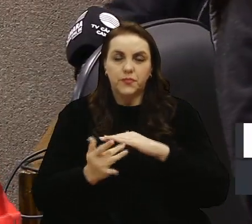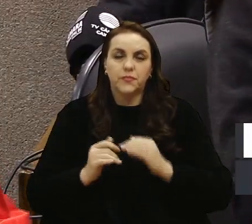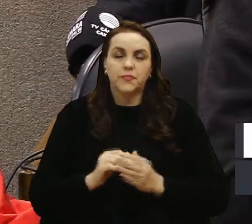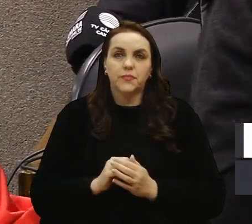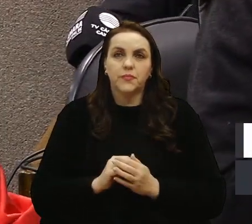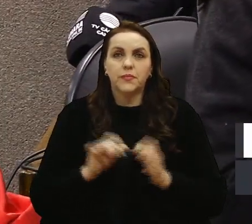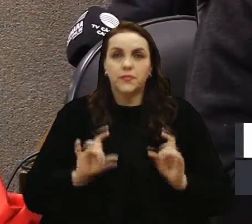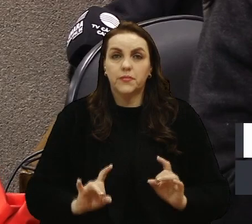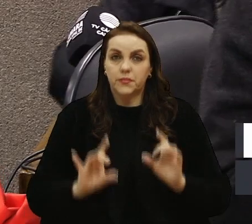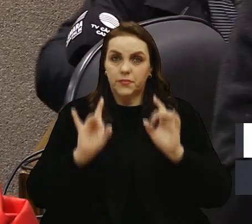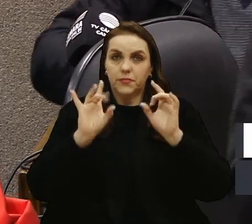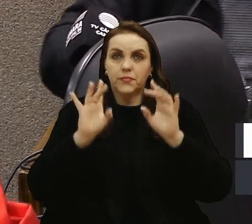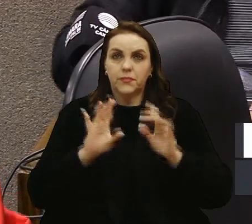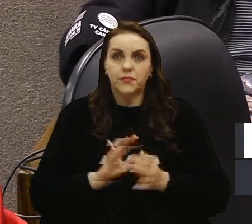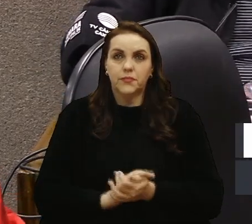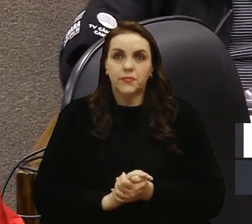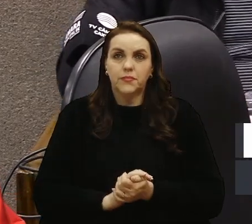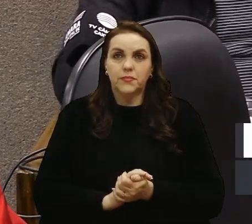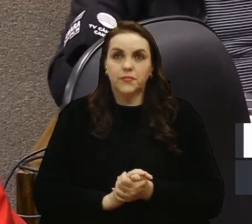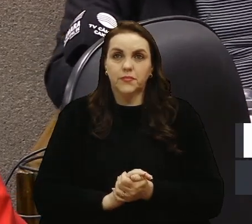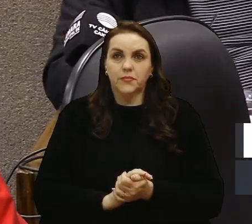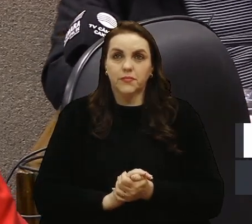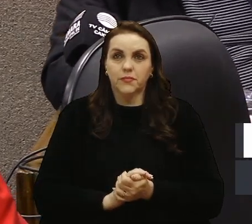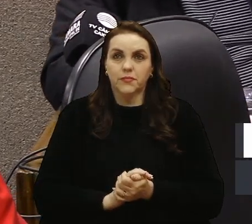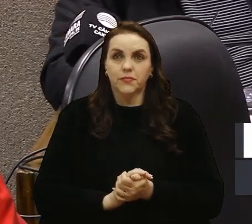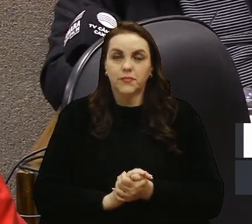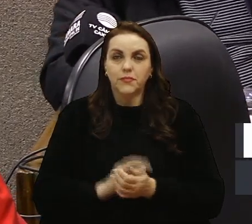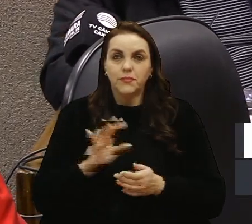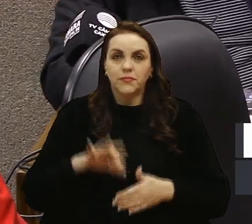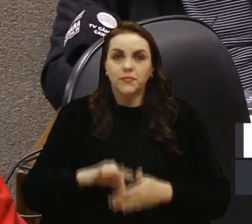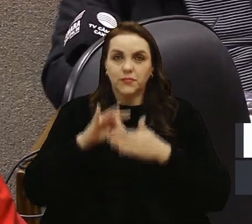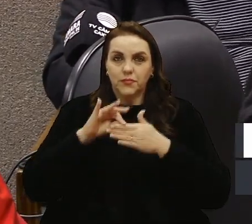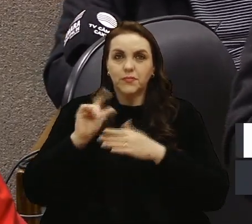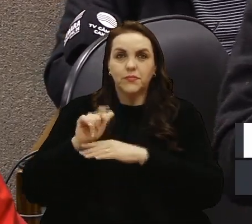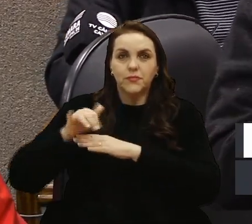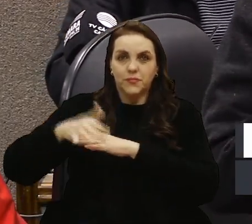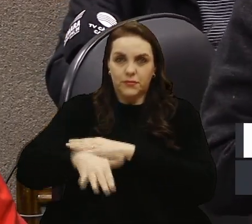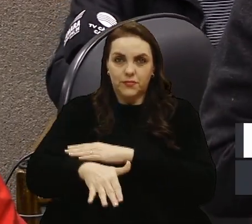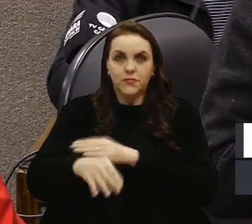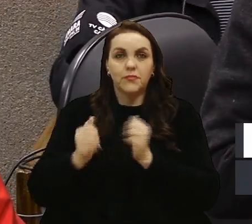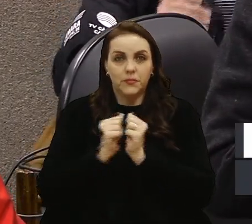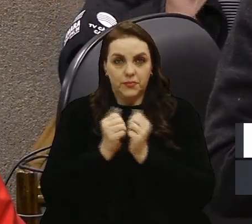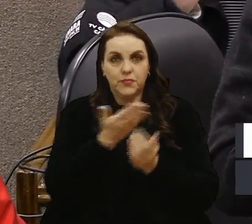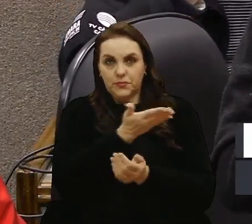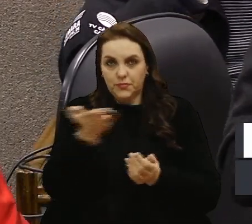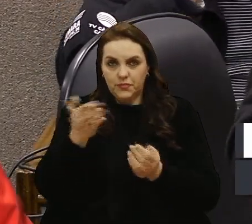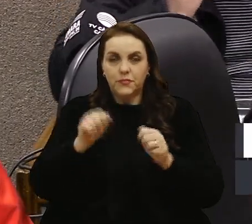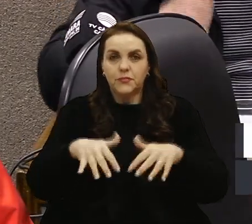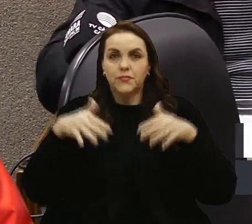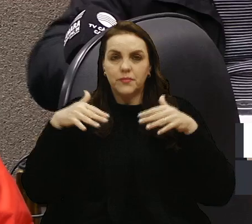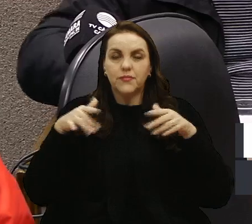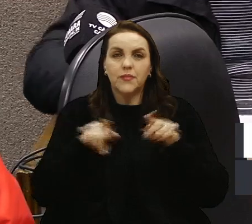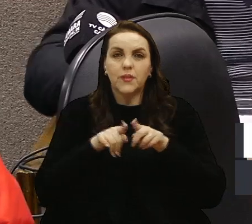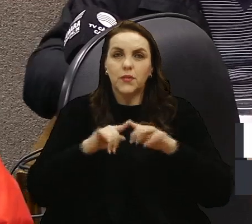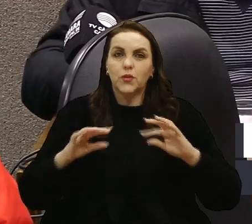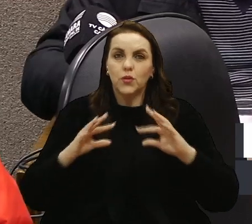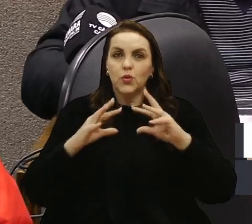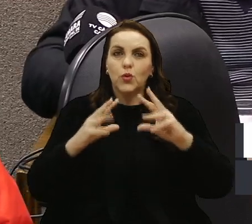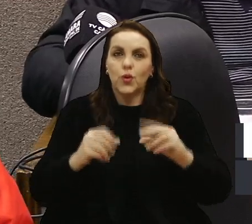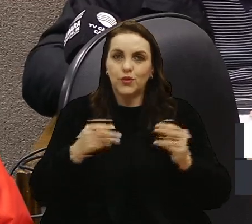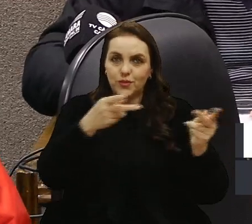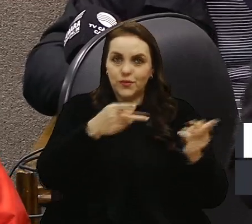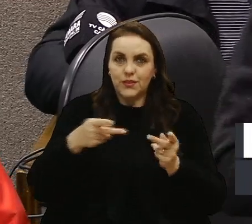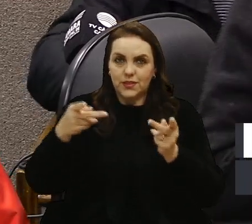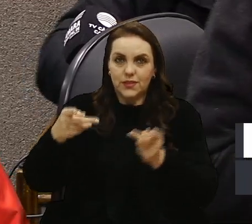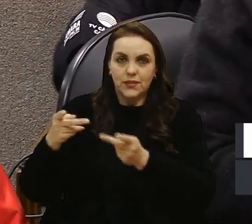em especial, comunidade de Galópolis, que é aqui presente conosco no plenário, e também a todos os nossos